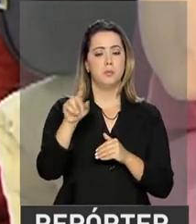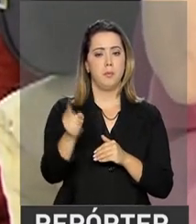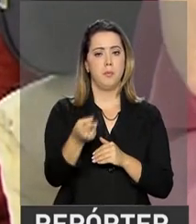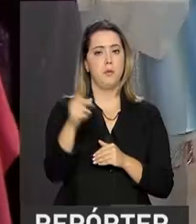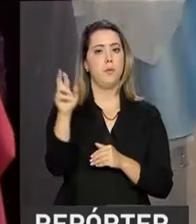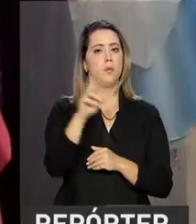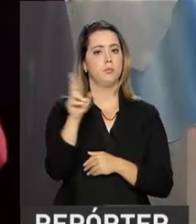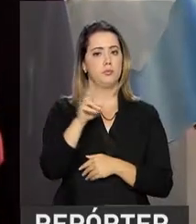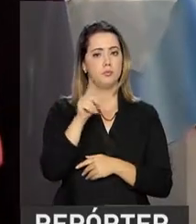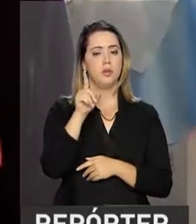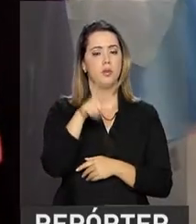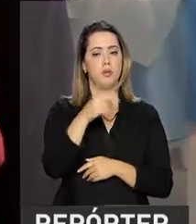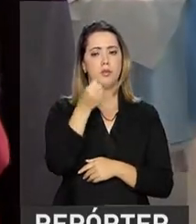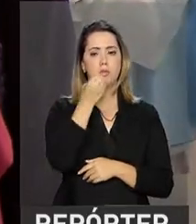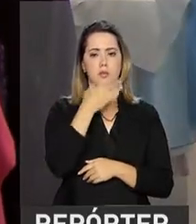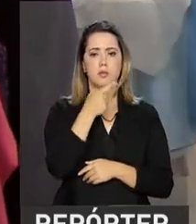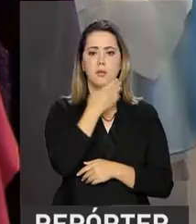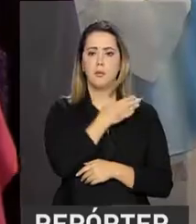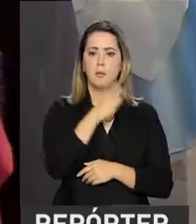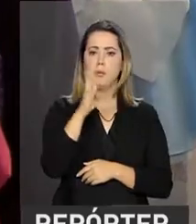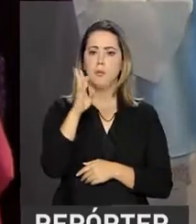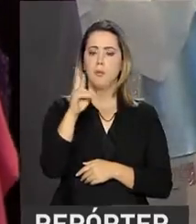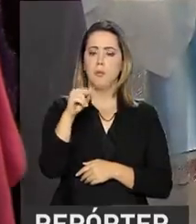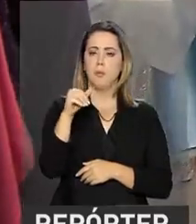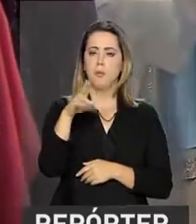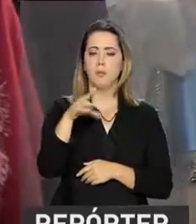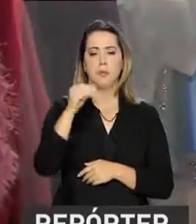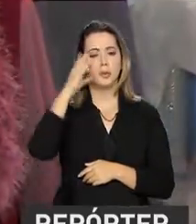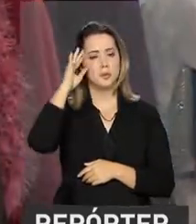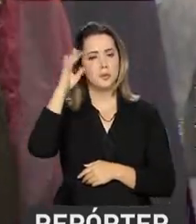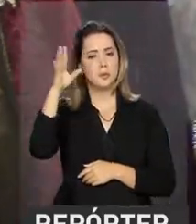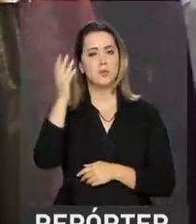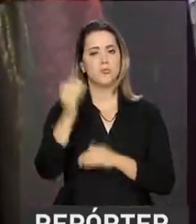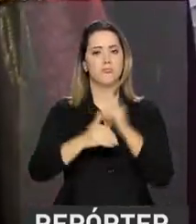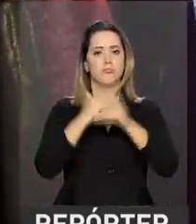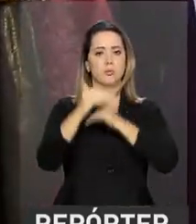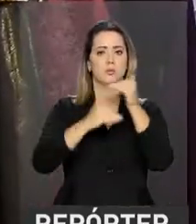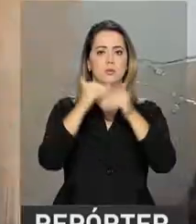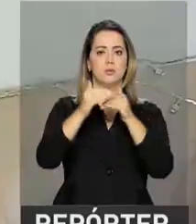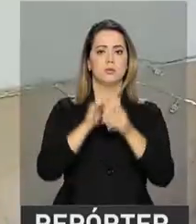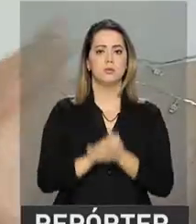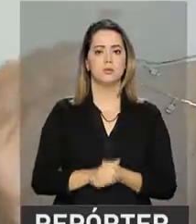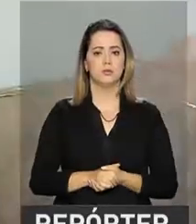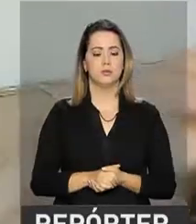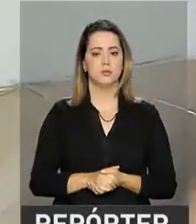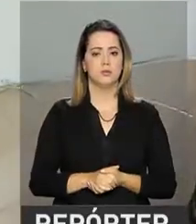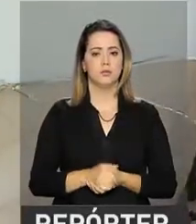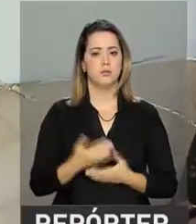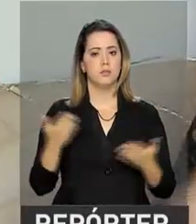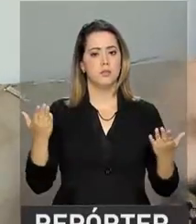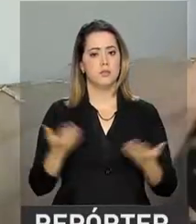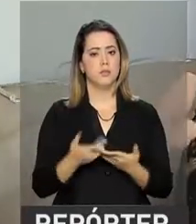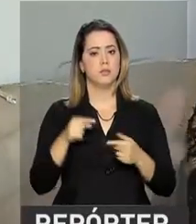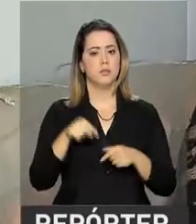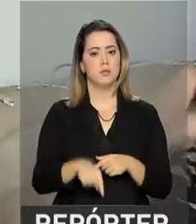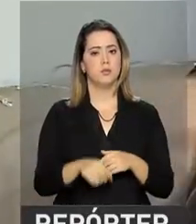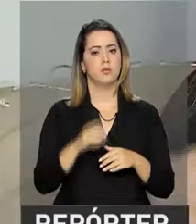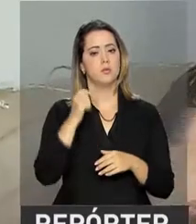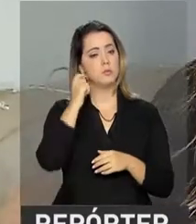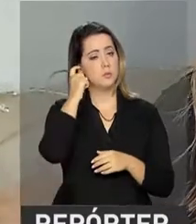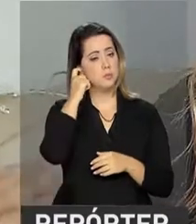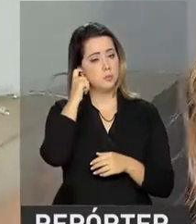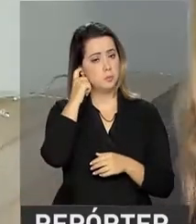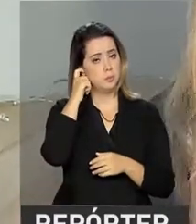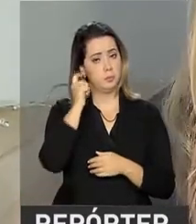reais dom para bruna cordeiro que só pensa em crescer voando alto estou aqui agora microempreendedor